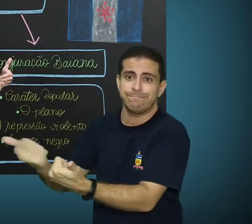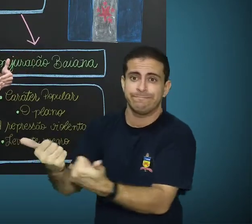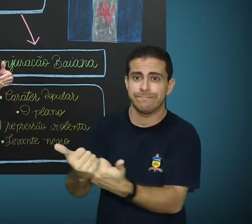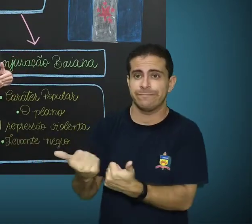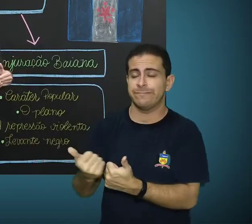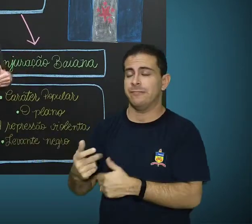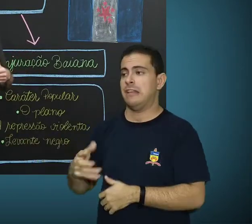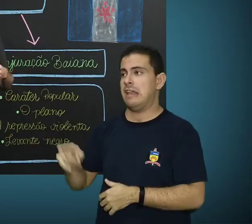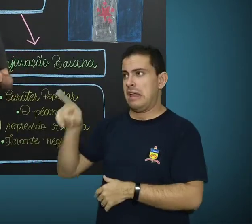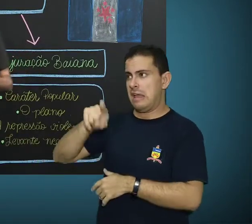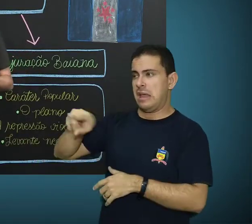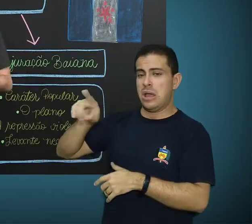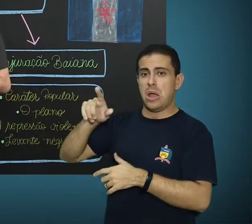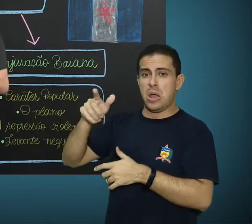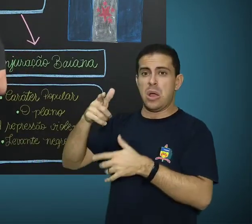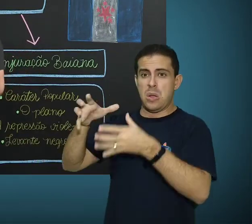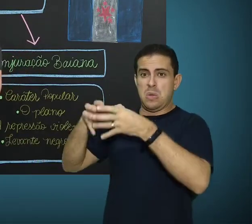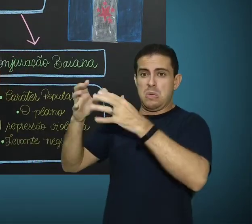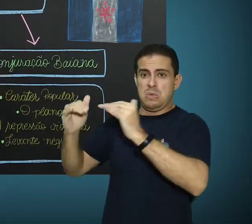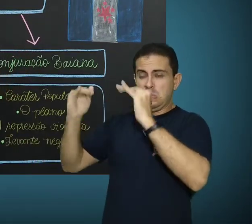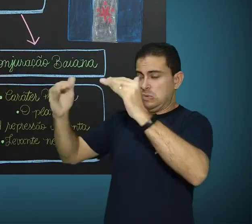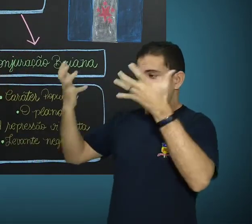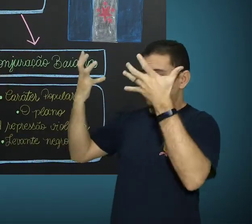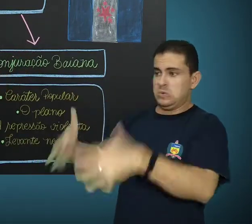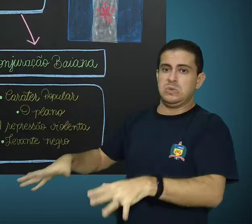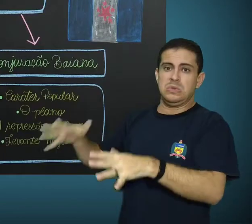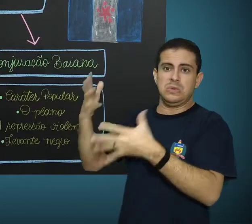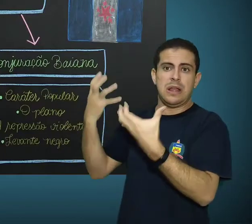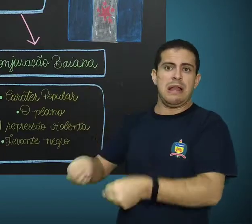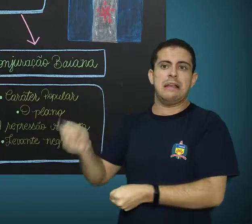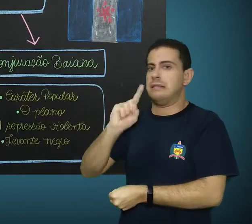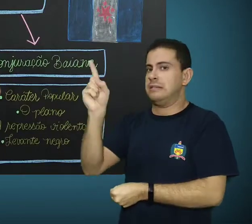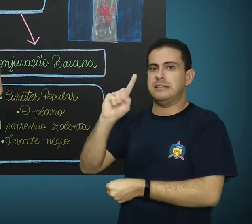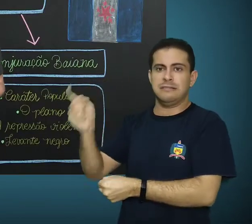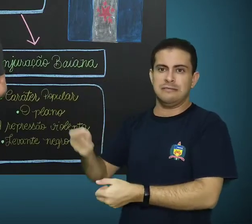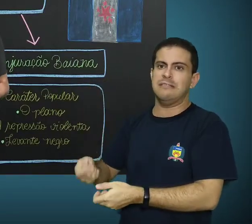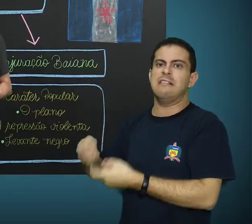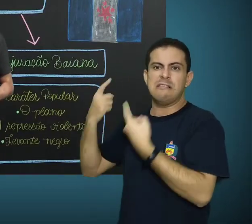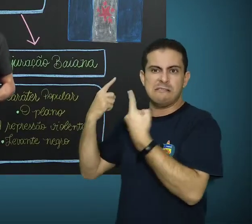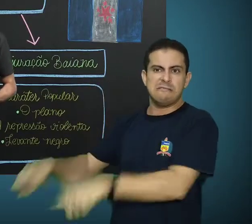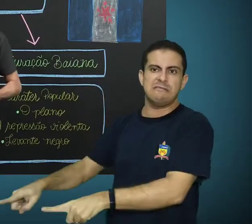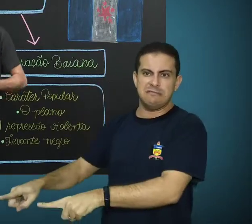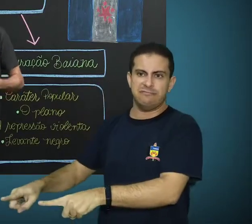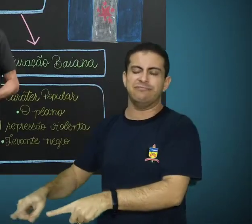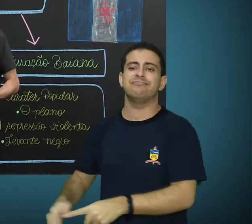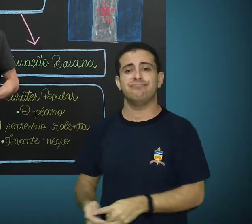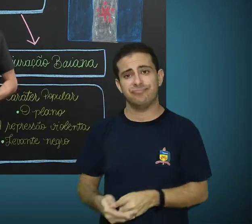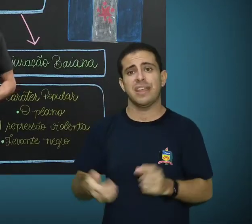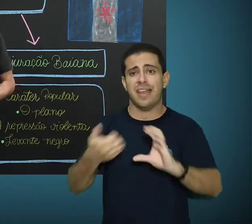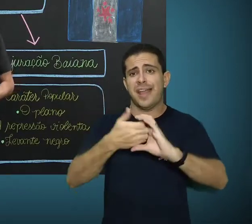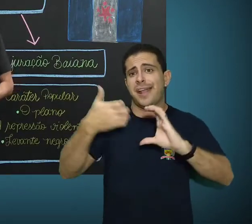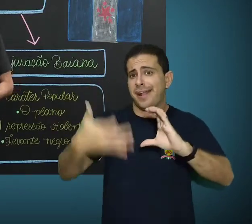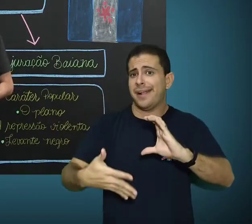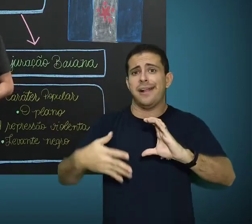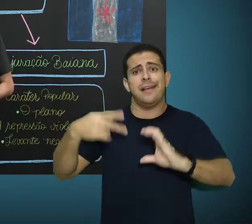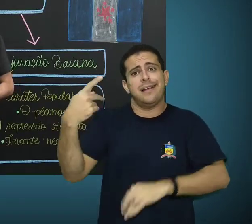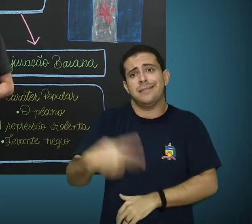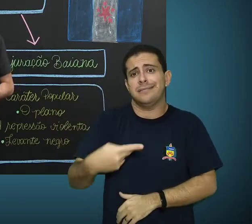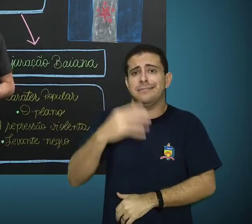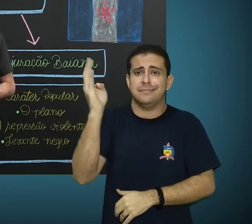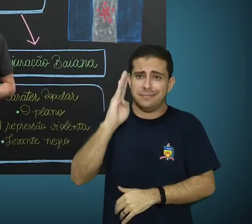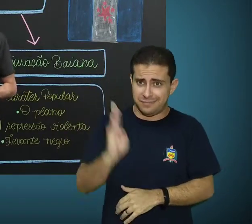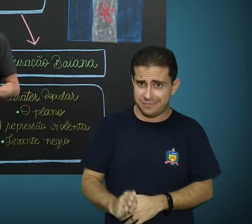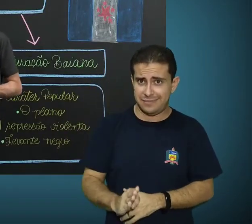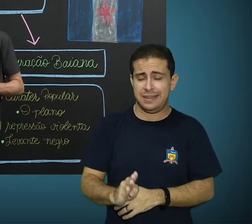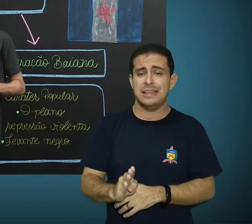como esse se repetissem em outros lugares do Brasil. Infelizmente, essa é uma característica muito comum na história do nosso país,